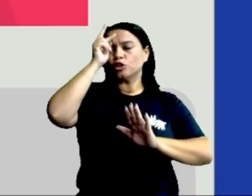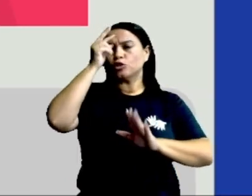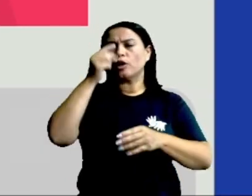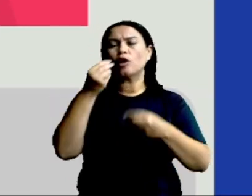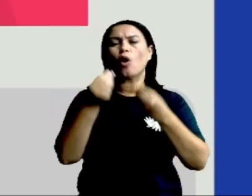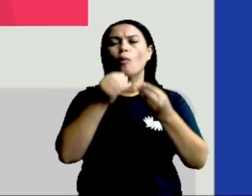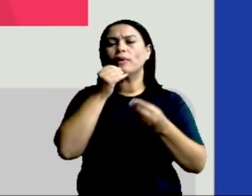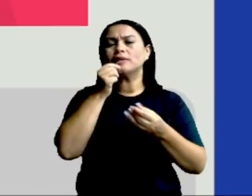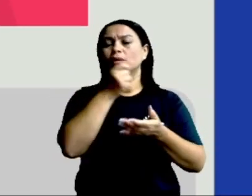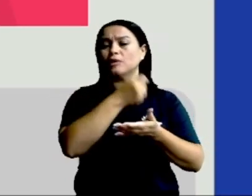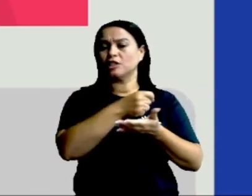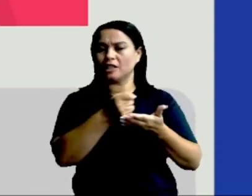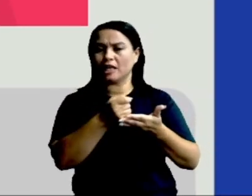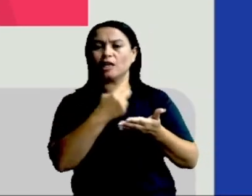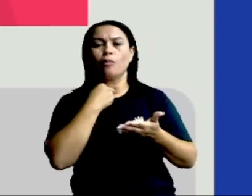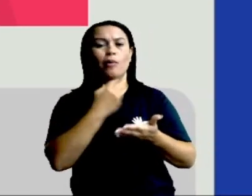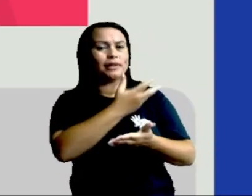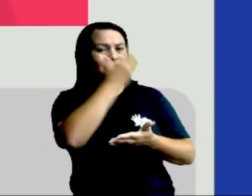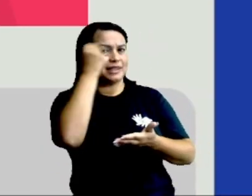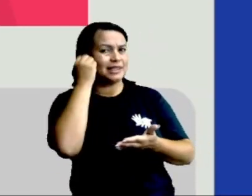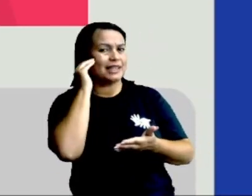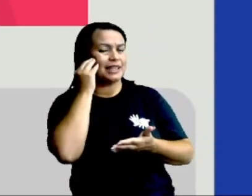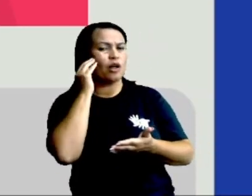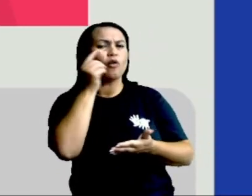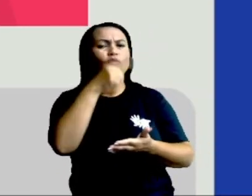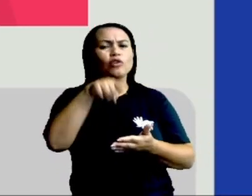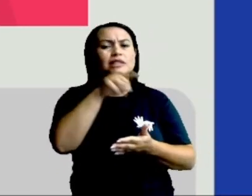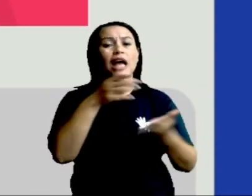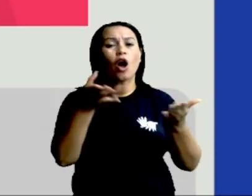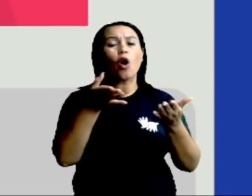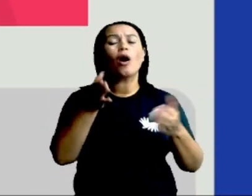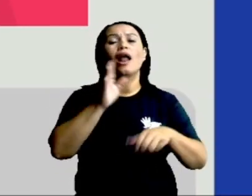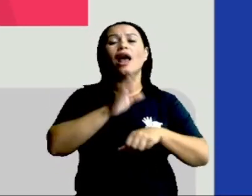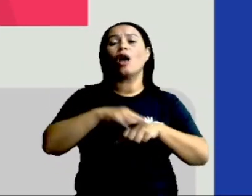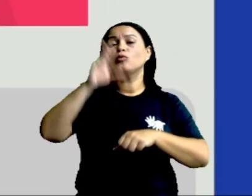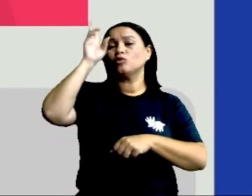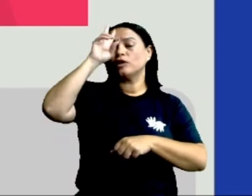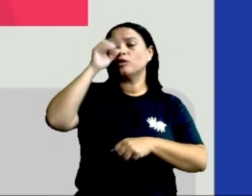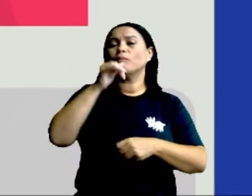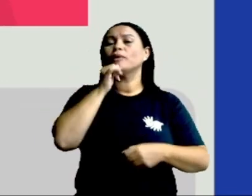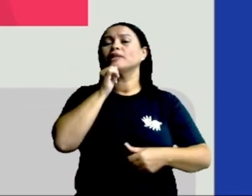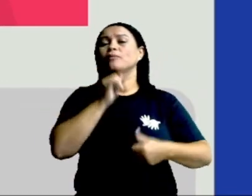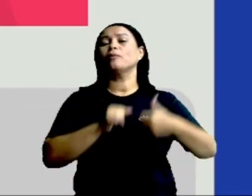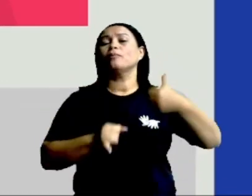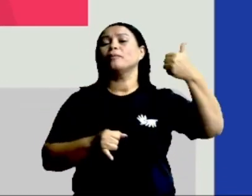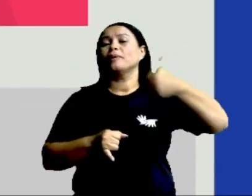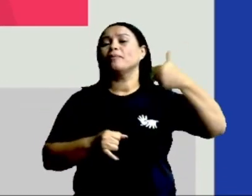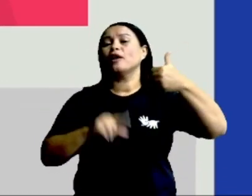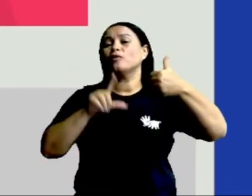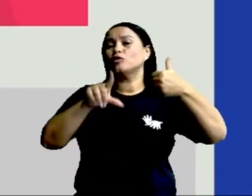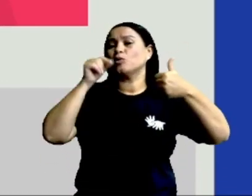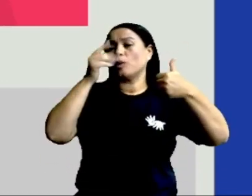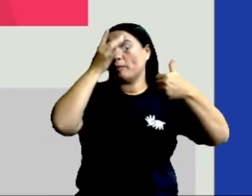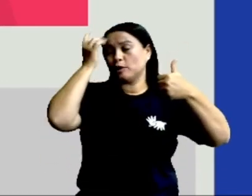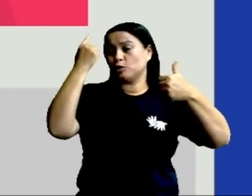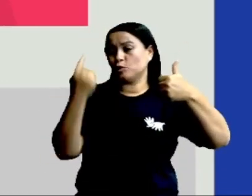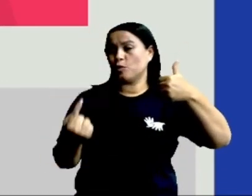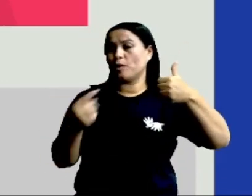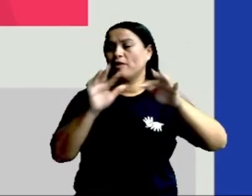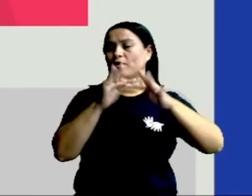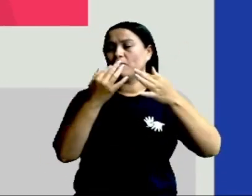que as histórias sejam esquecidas. Agora você é o historiador. Primeiro passo, escolha alguém de sua família